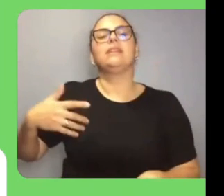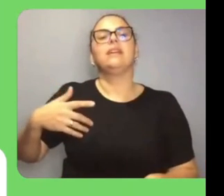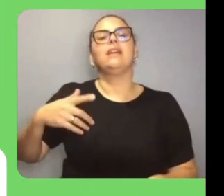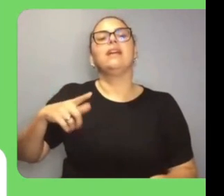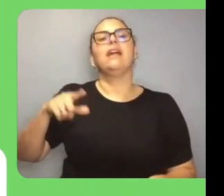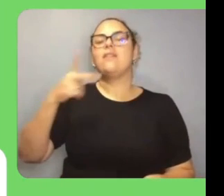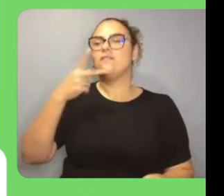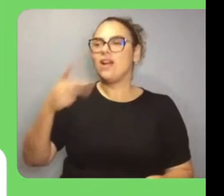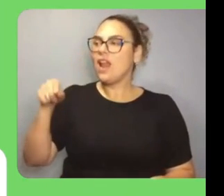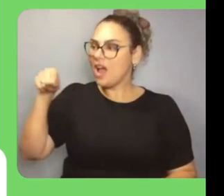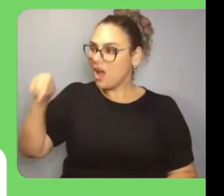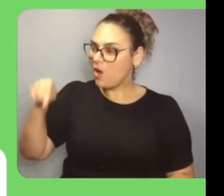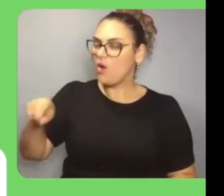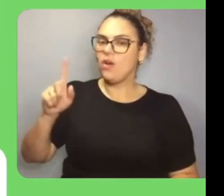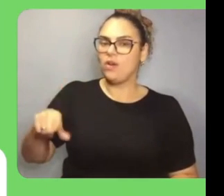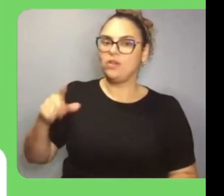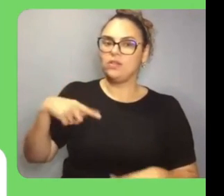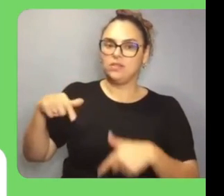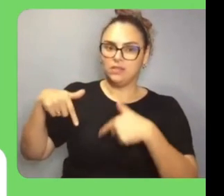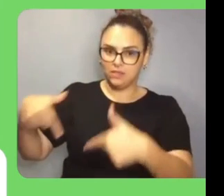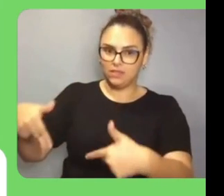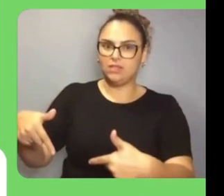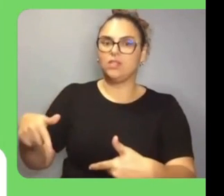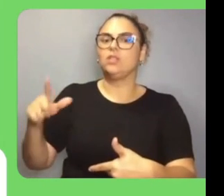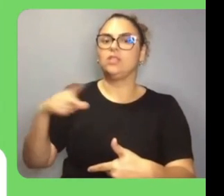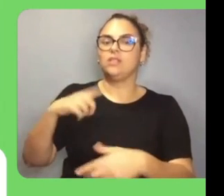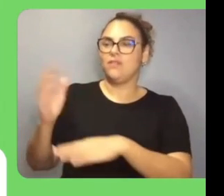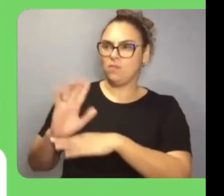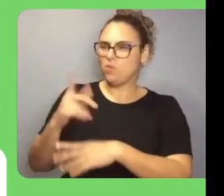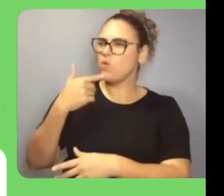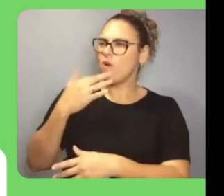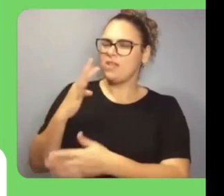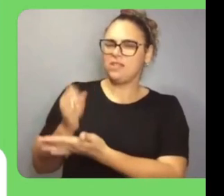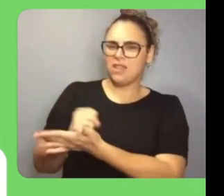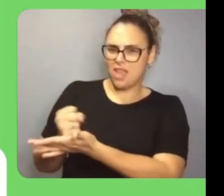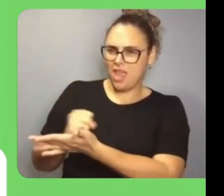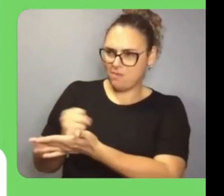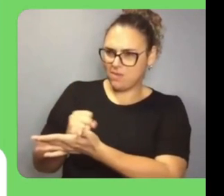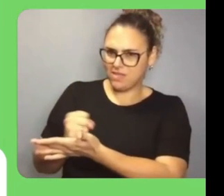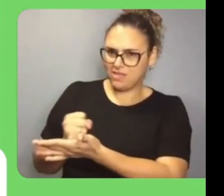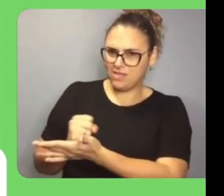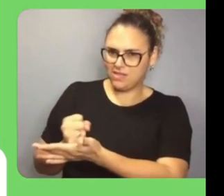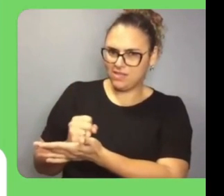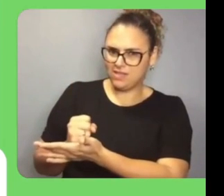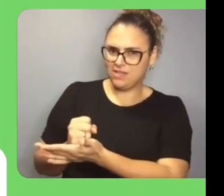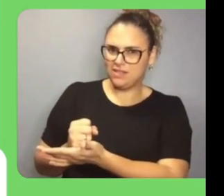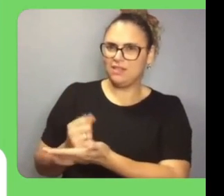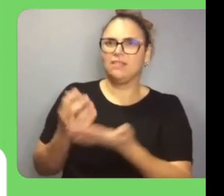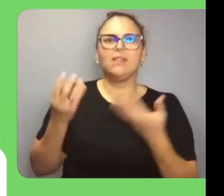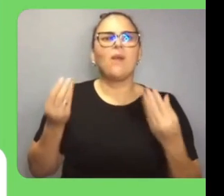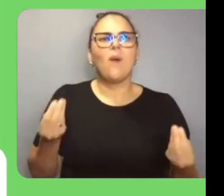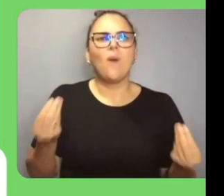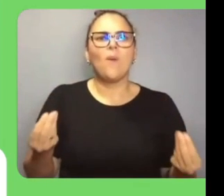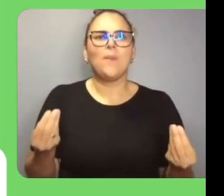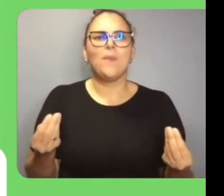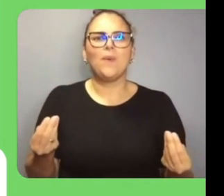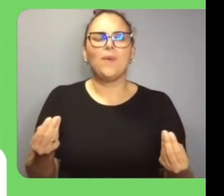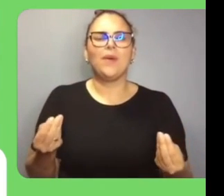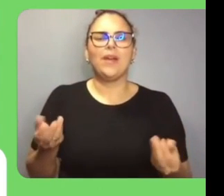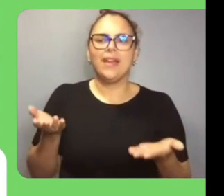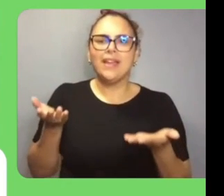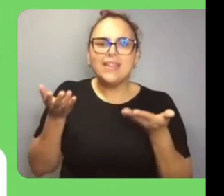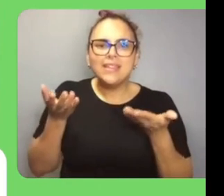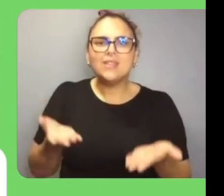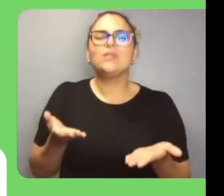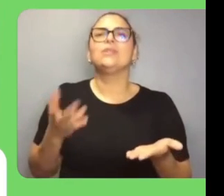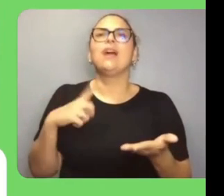você conhece a iniciativa Vingadores? Brincadeira. Você conhece games? Aham. Uhum. A gente, cara, é esse lugar ainda